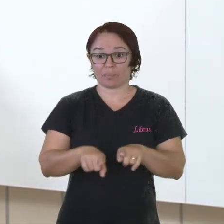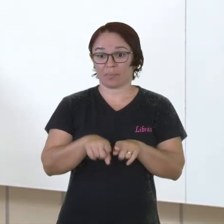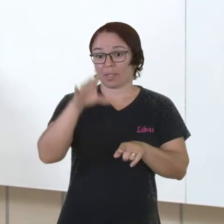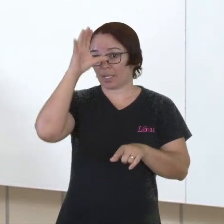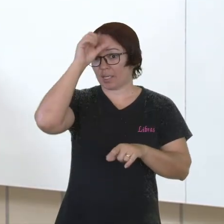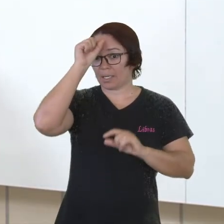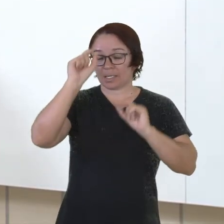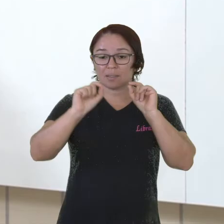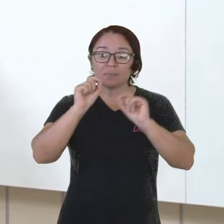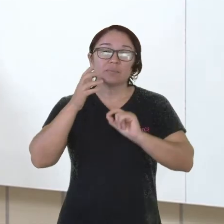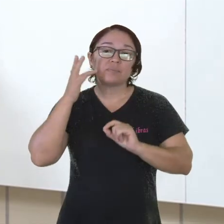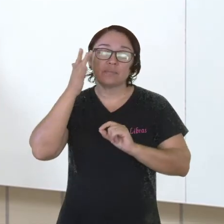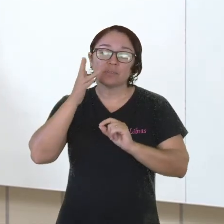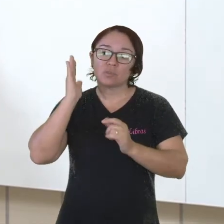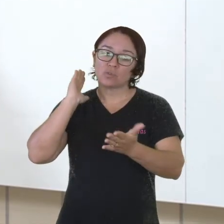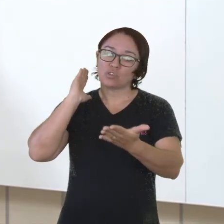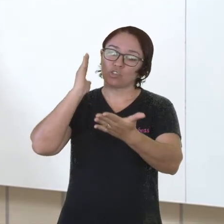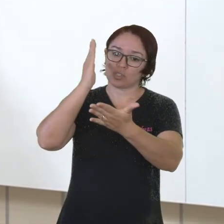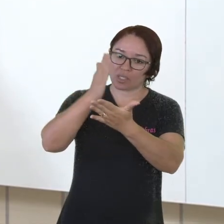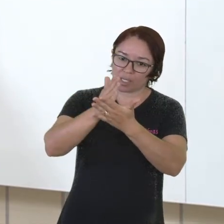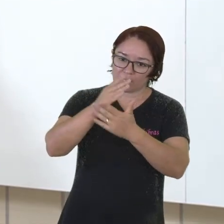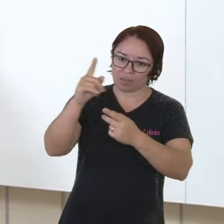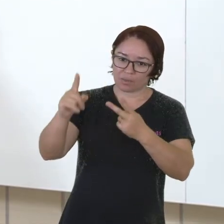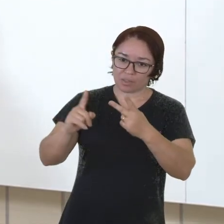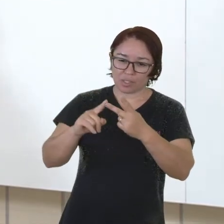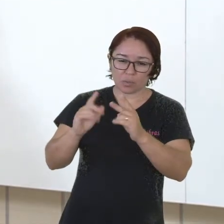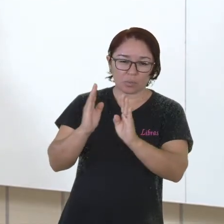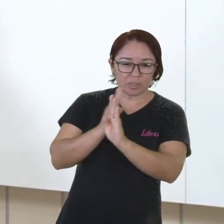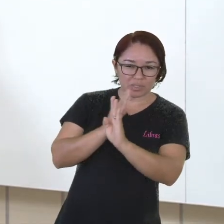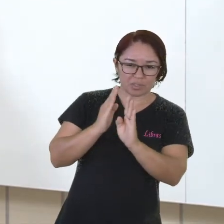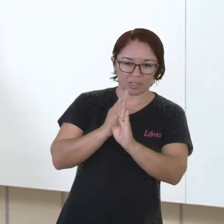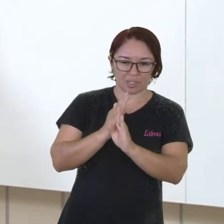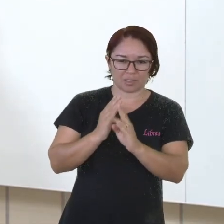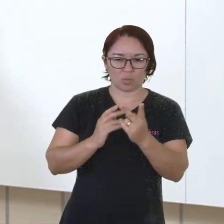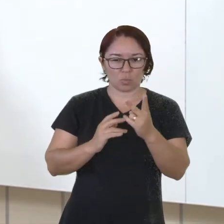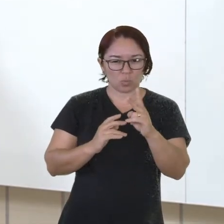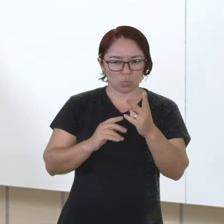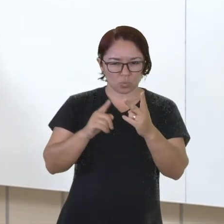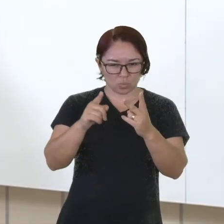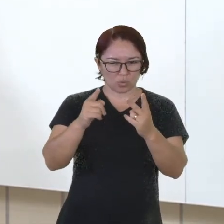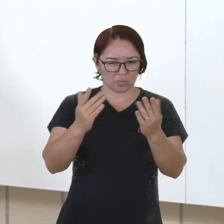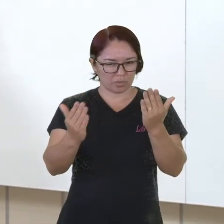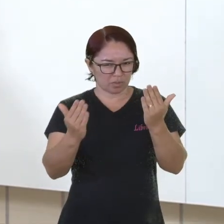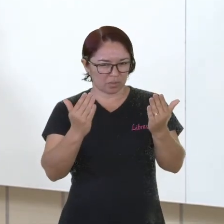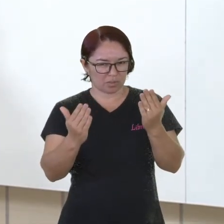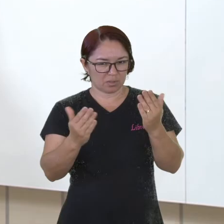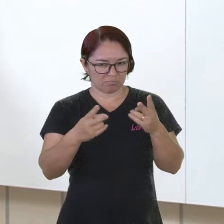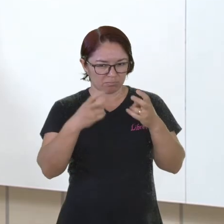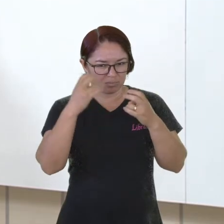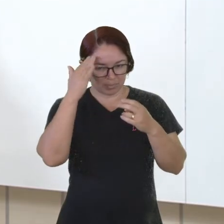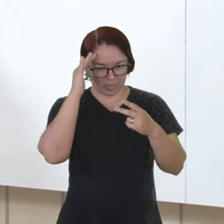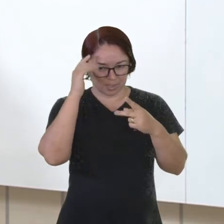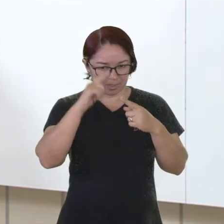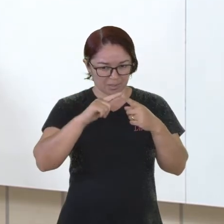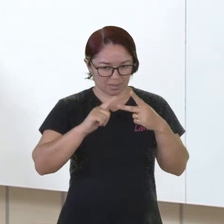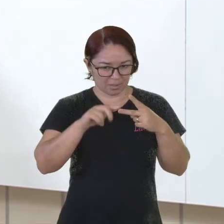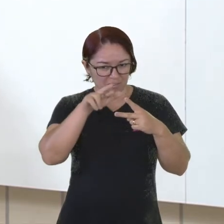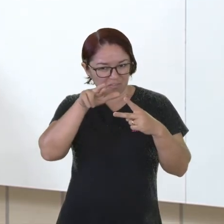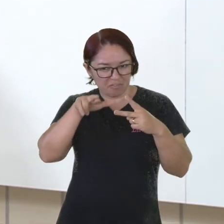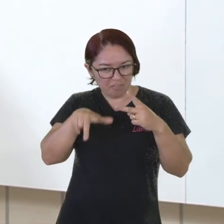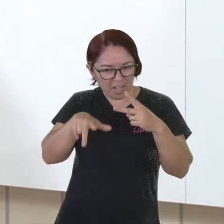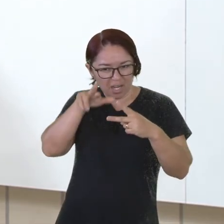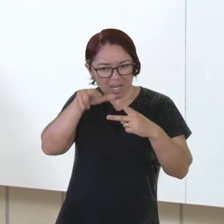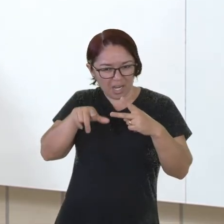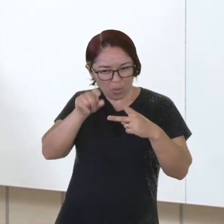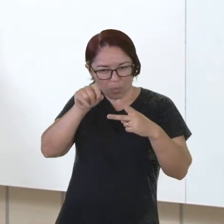o discurso direto e indireto. Perceberam a diferença? Ficou claro agora? Que bom! Então vamos fazer uma conclusão da nossa aula,